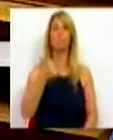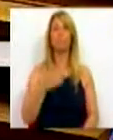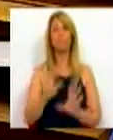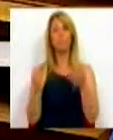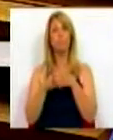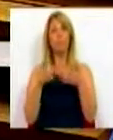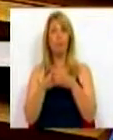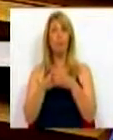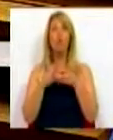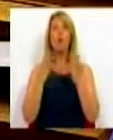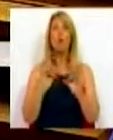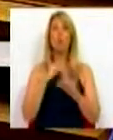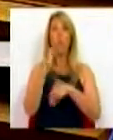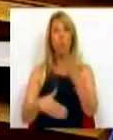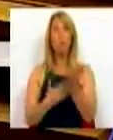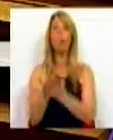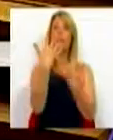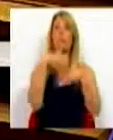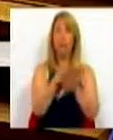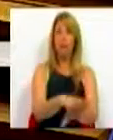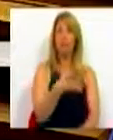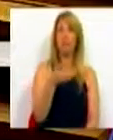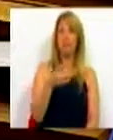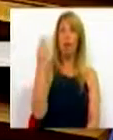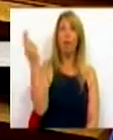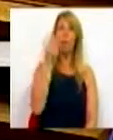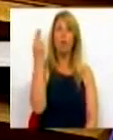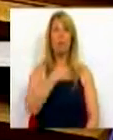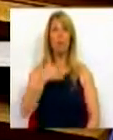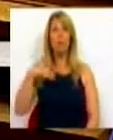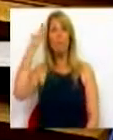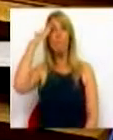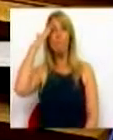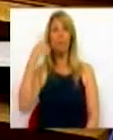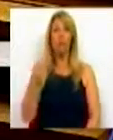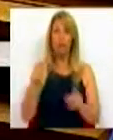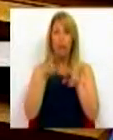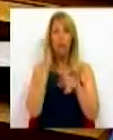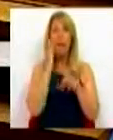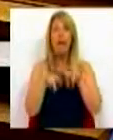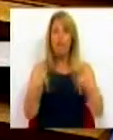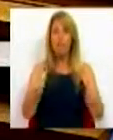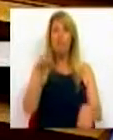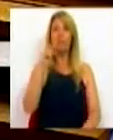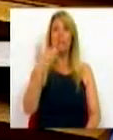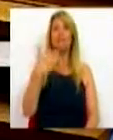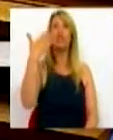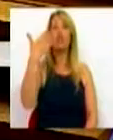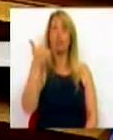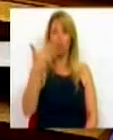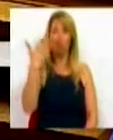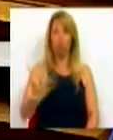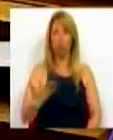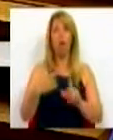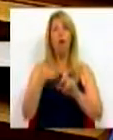de cuidados continuados integrados, 19 unidades de saúde mental com 328 camas, 41 camas de unidades de